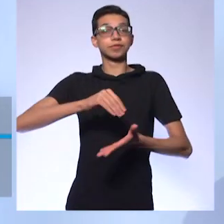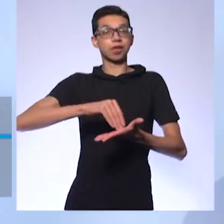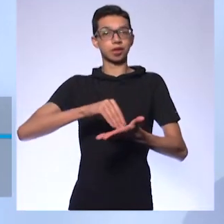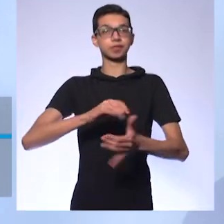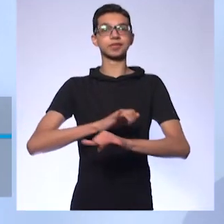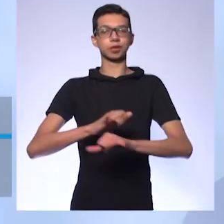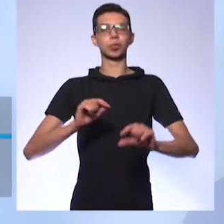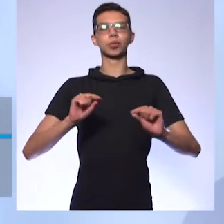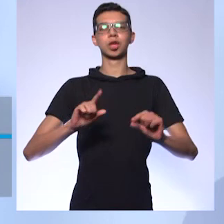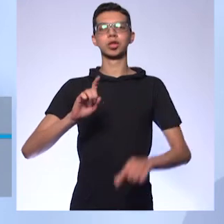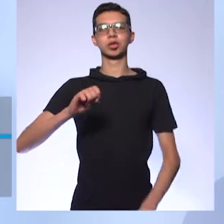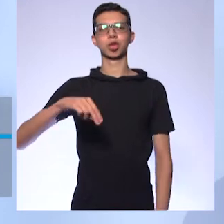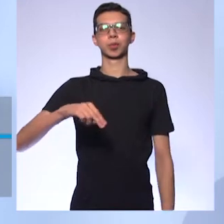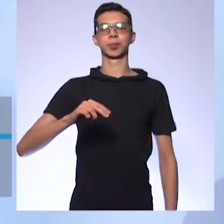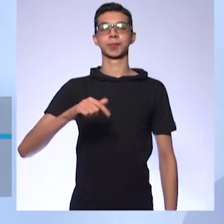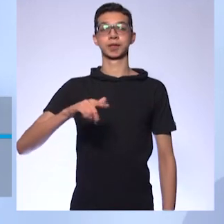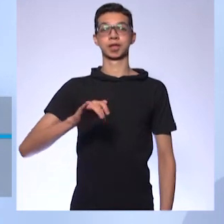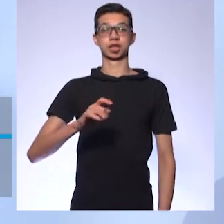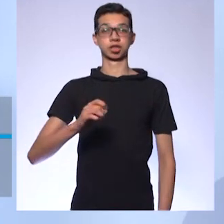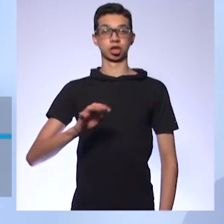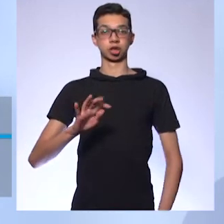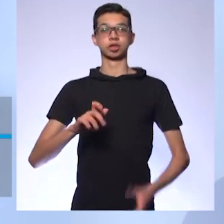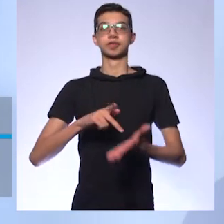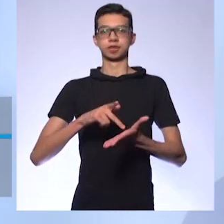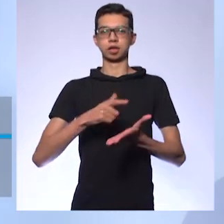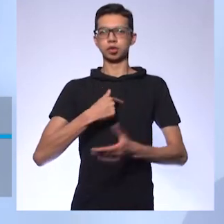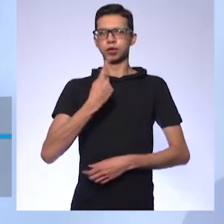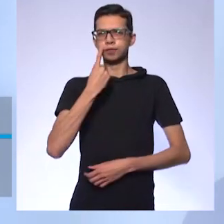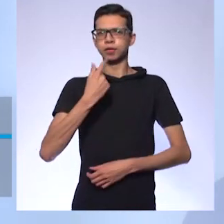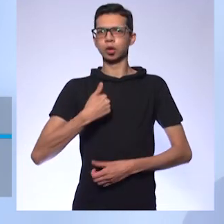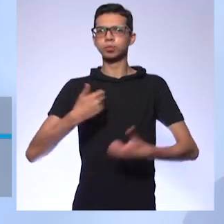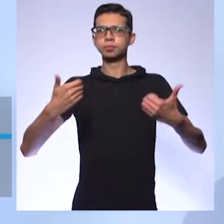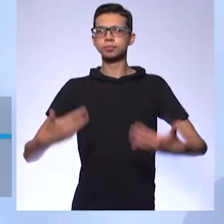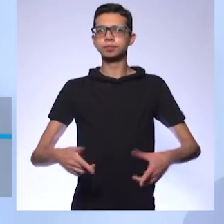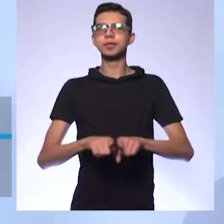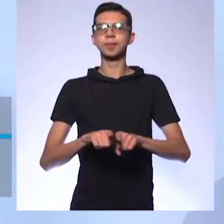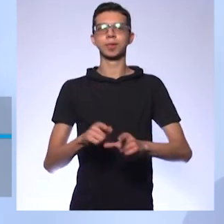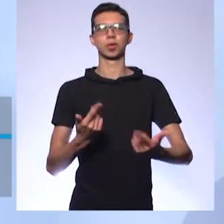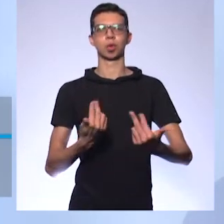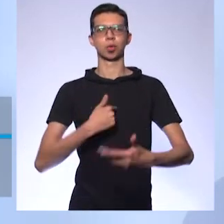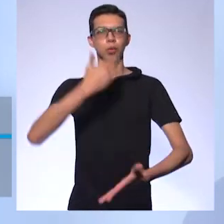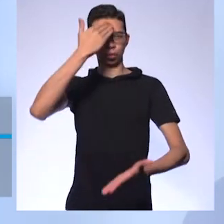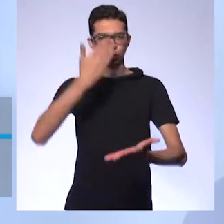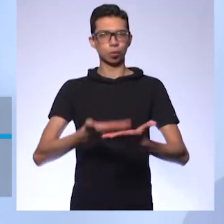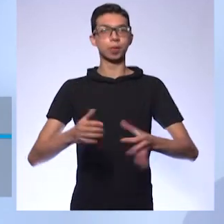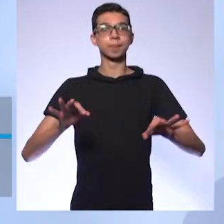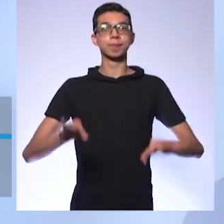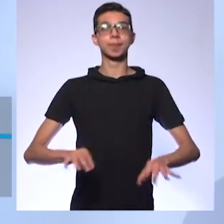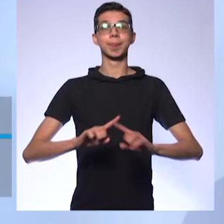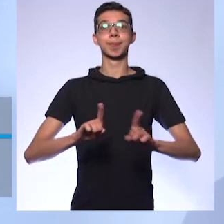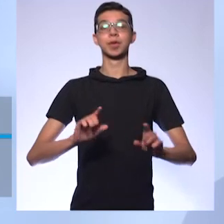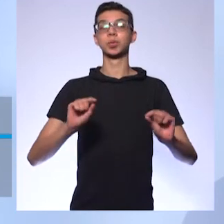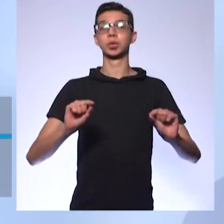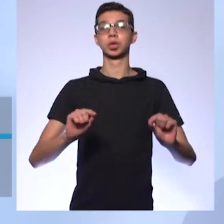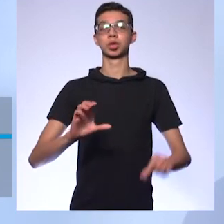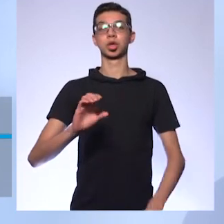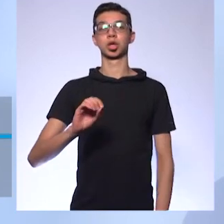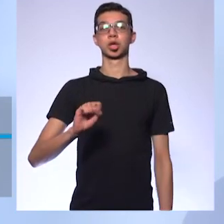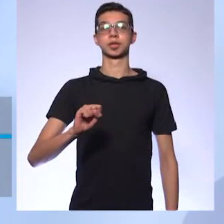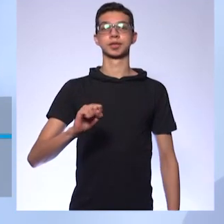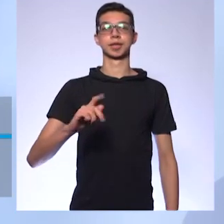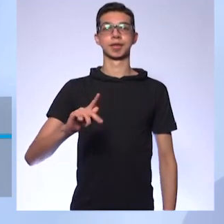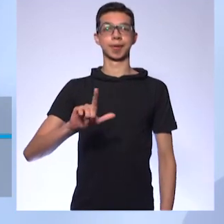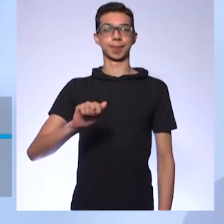Quixote fazia, ele, em certa medida, eu vou me posicionar também. Acredito que era Porém, o cosplayer, ele sabe que